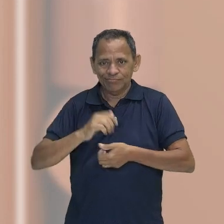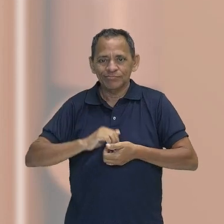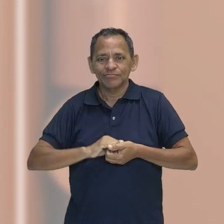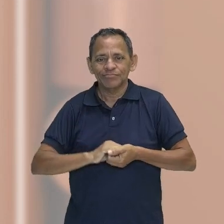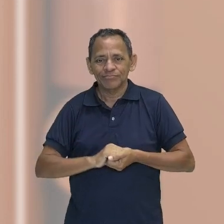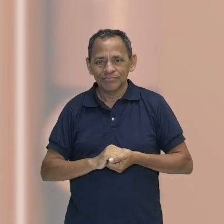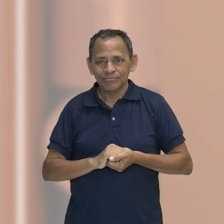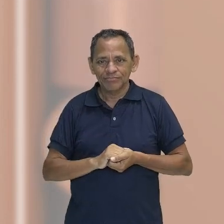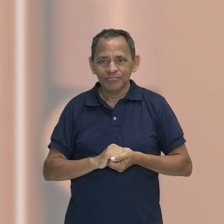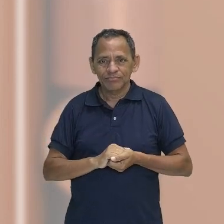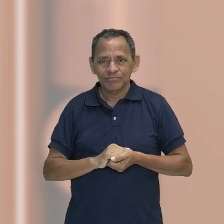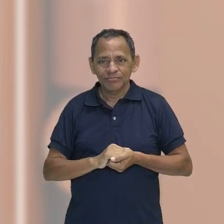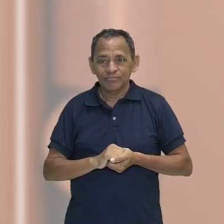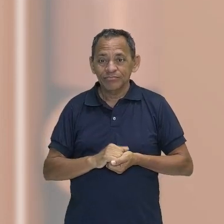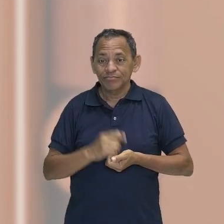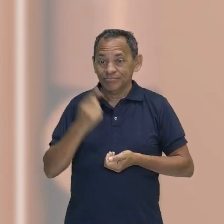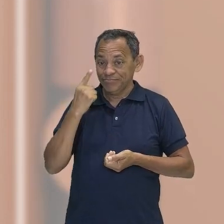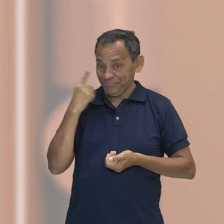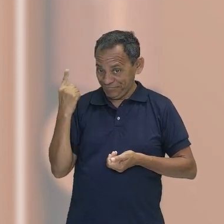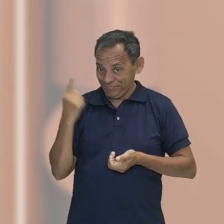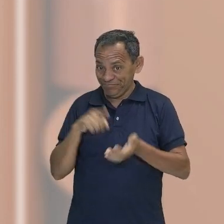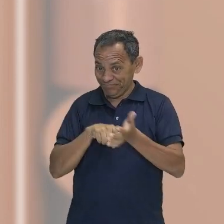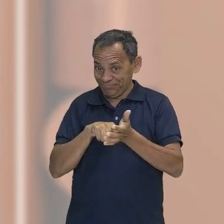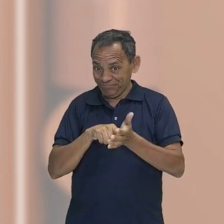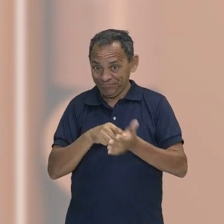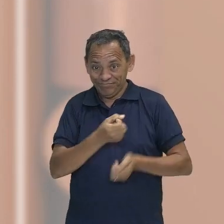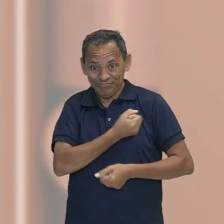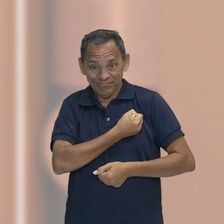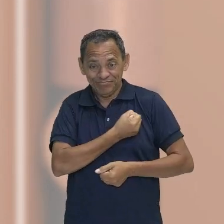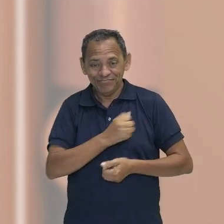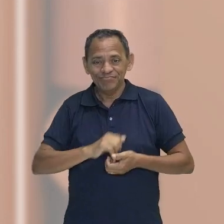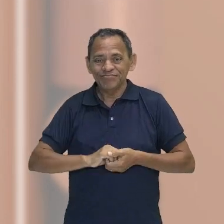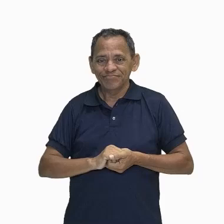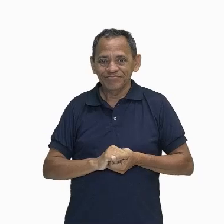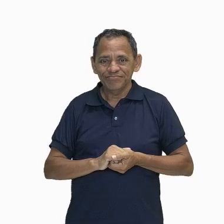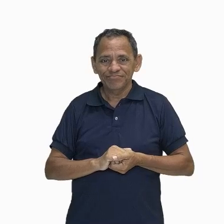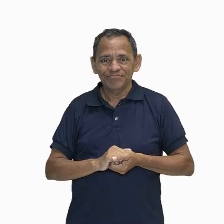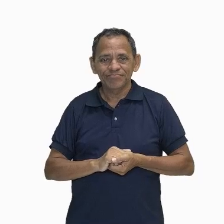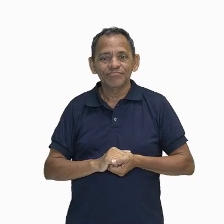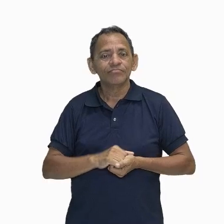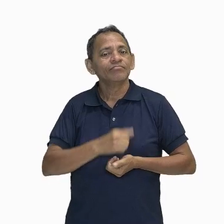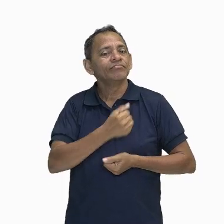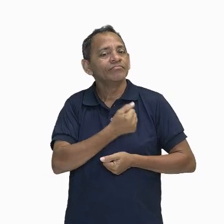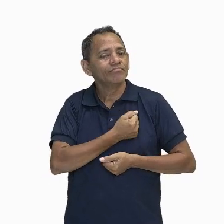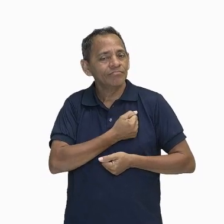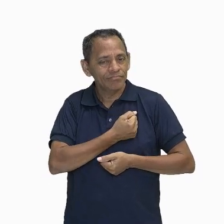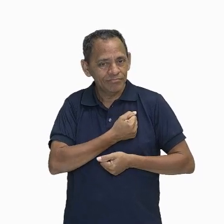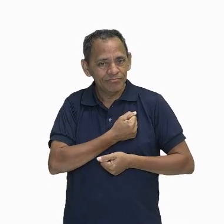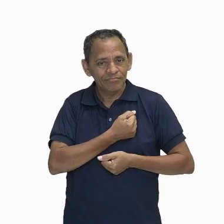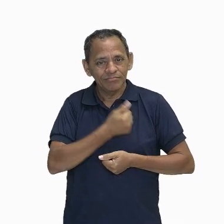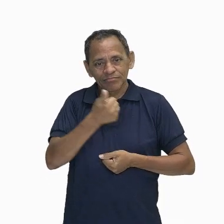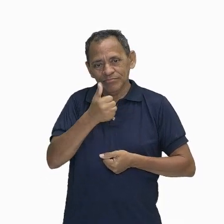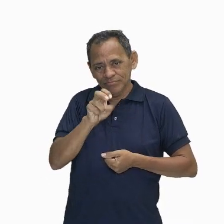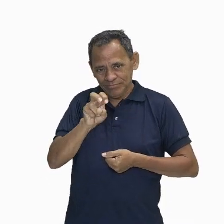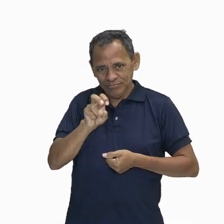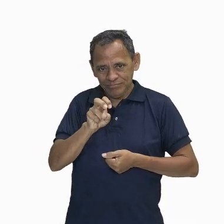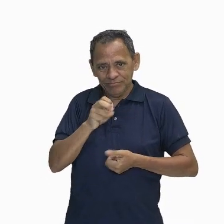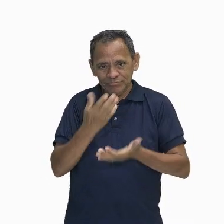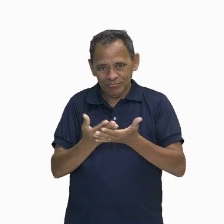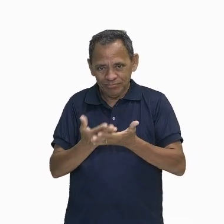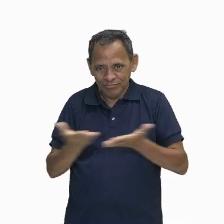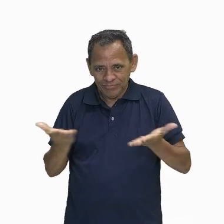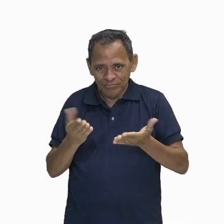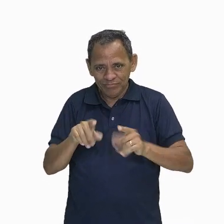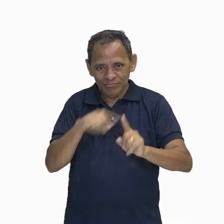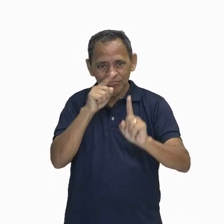de Geografia. Vamos verificar o número da nossa aula? Então, temos aí a nossa aula de número 15, com o objeto